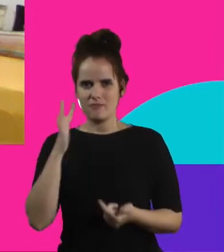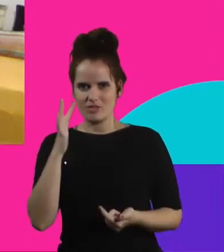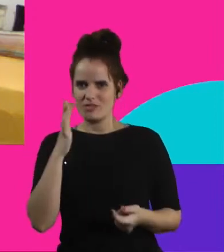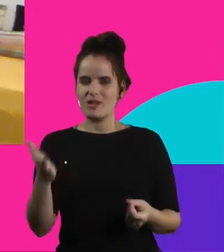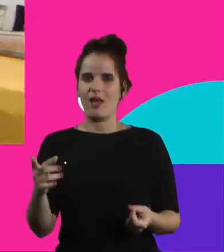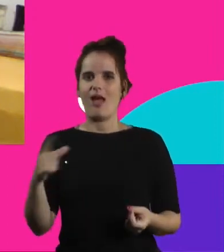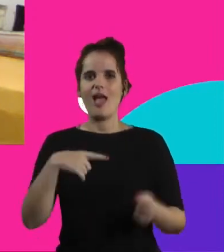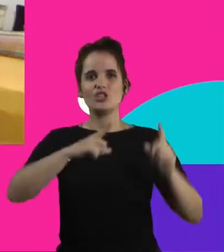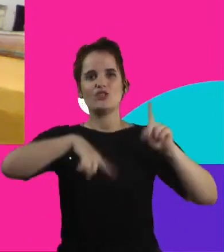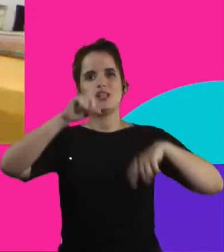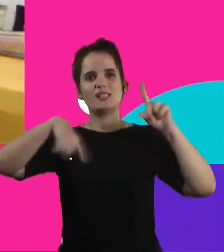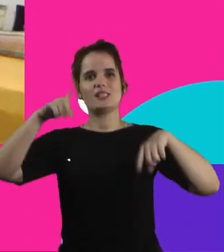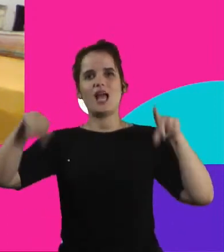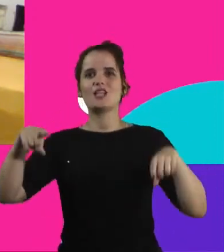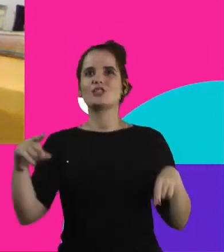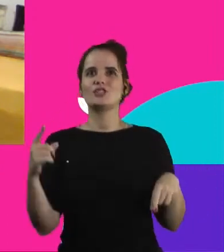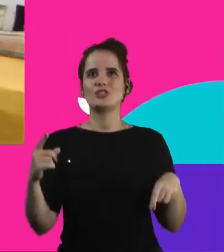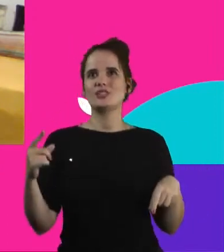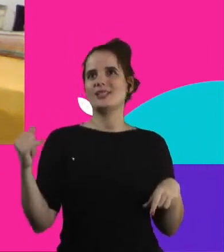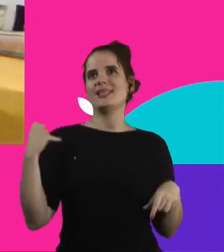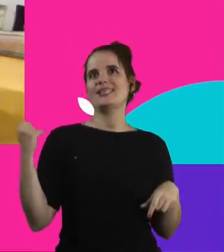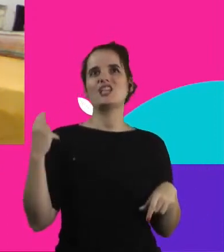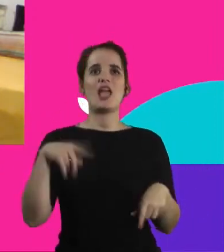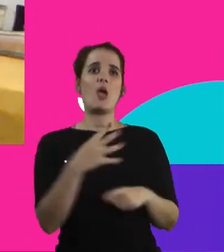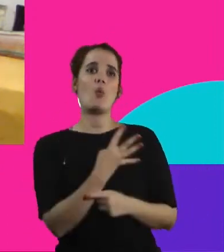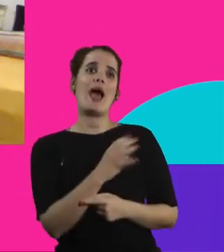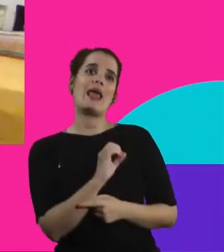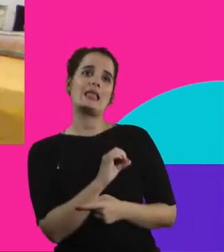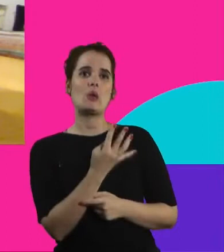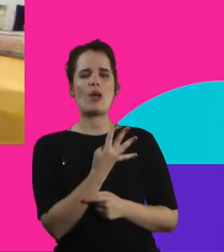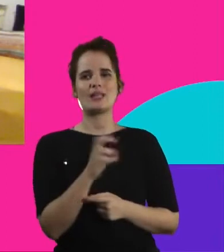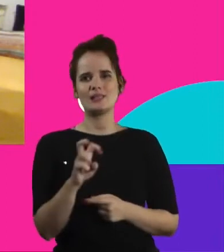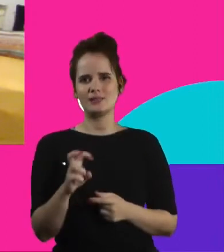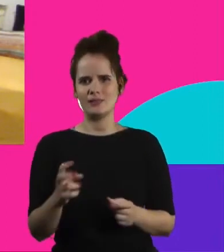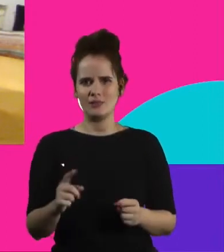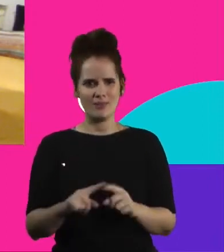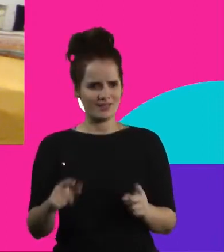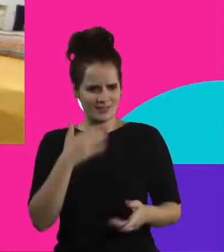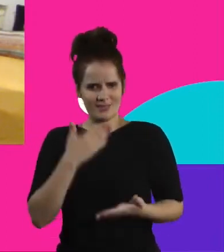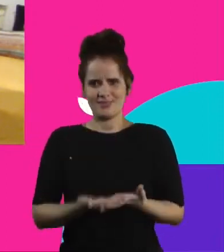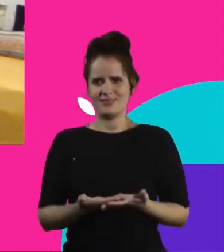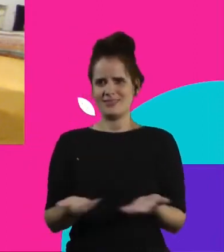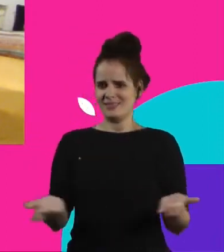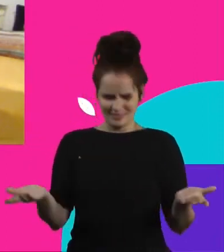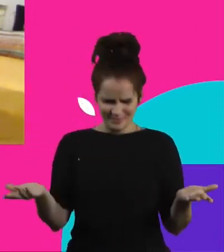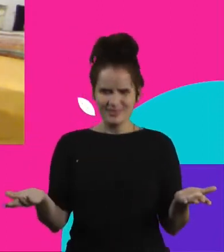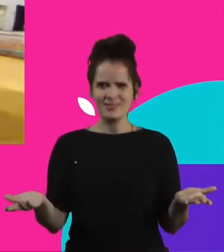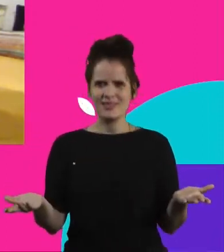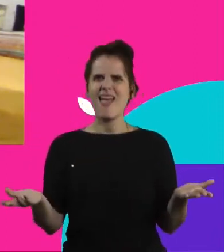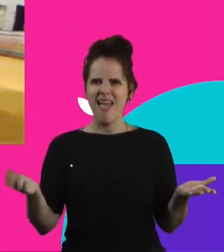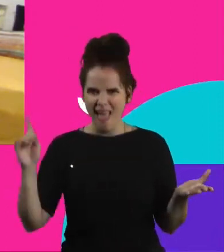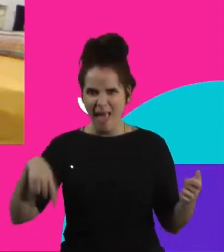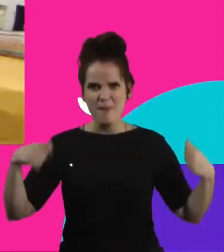que diversidade geracional pessoas com 40, 45 anos, né? E realmente choca, né? A gente pensar que, uau, eu preciso